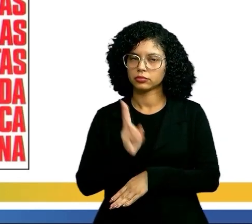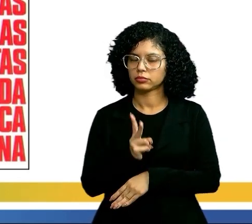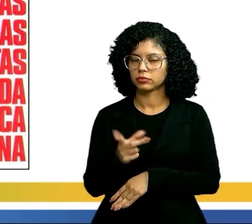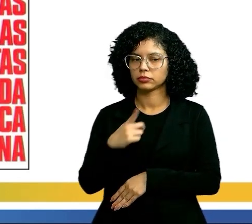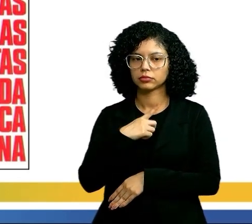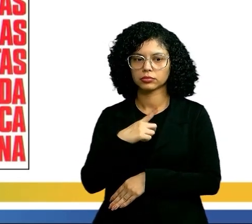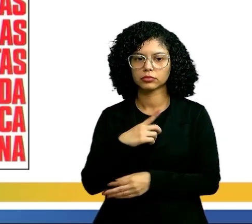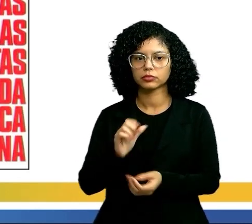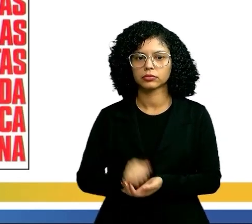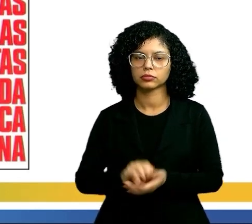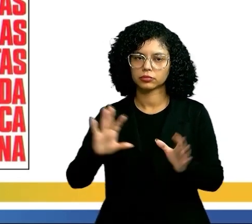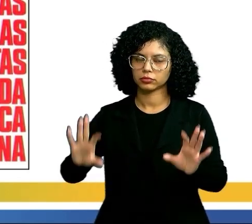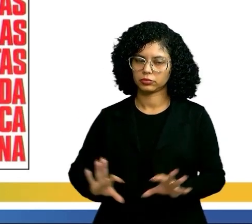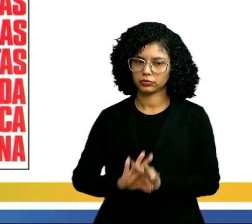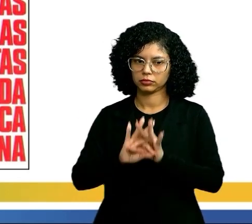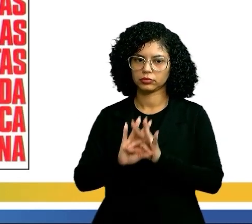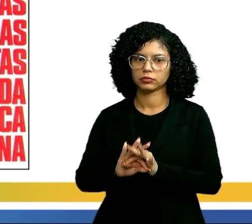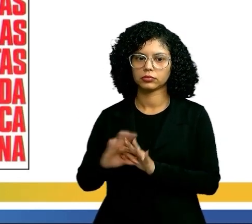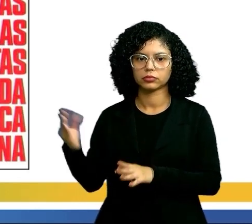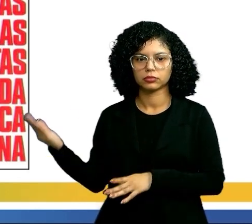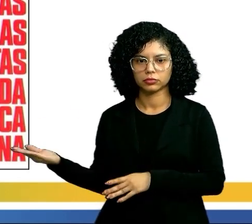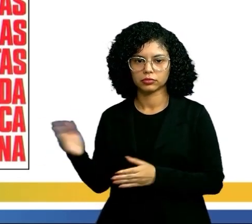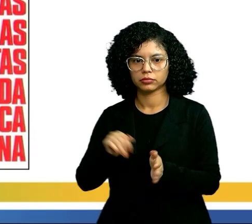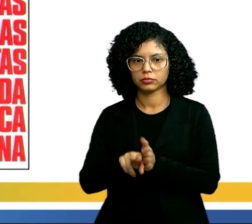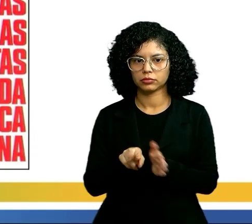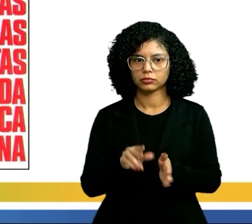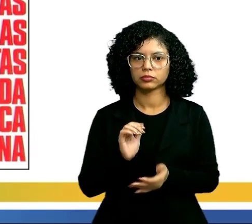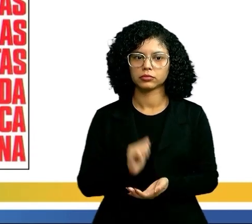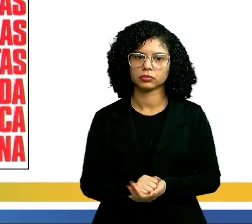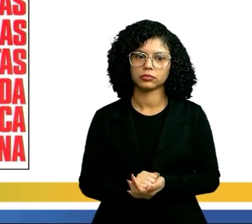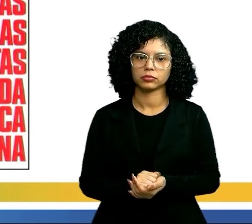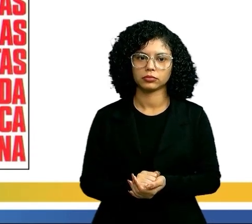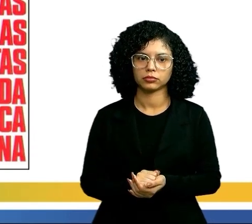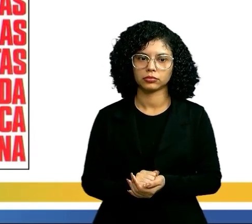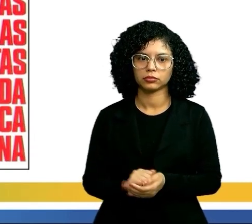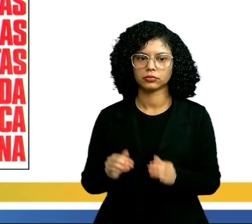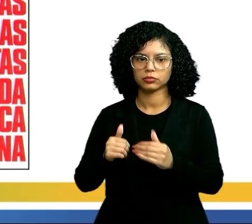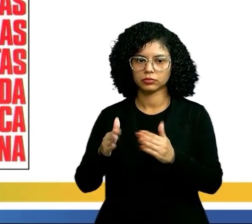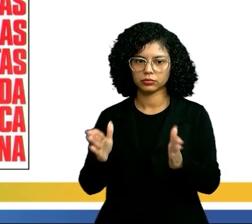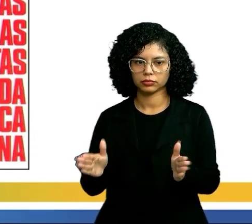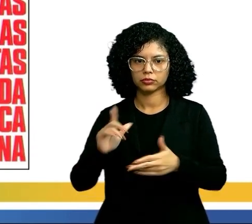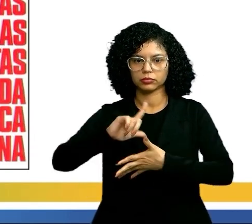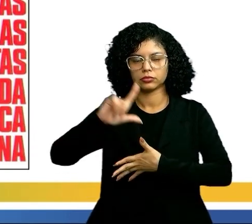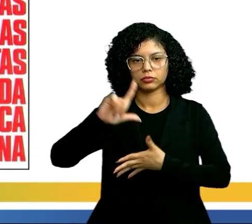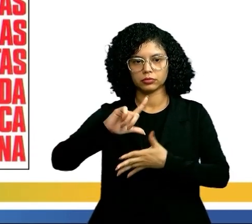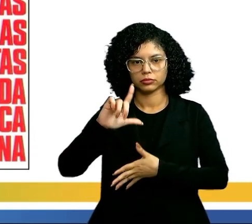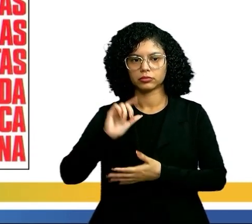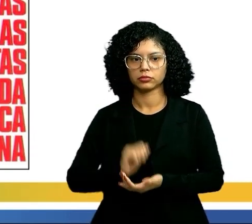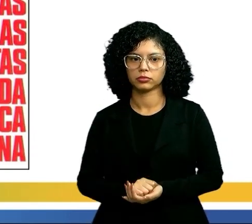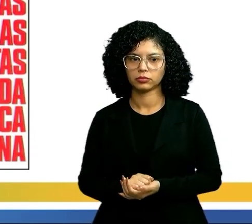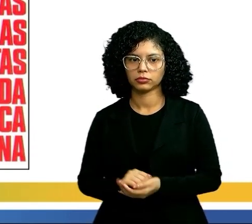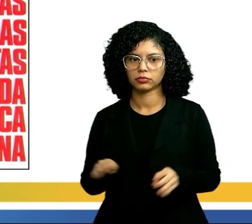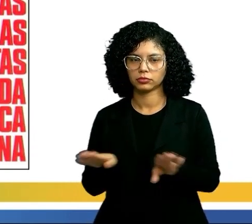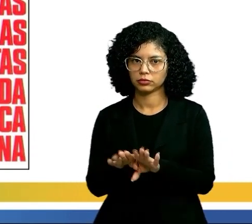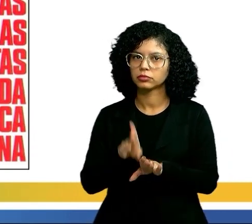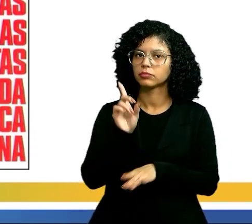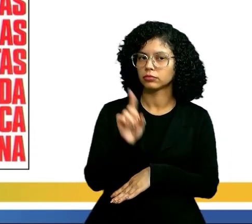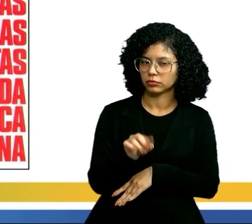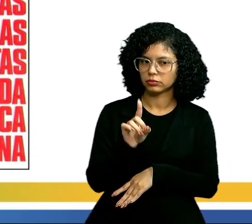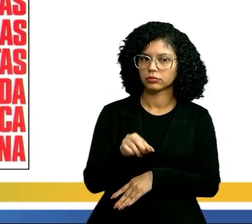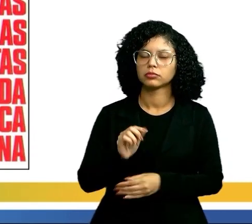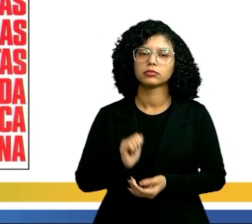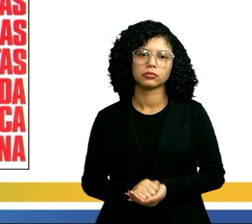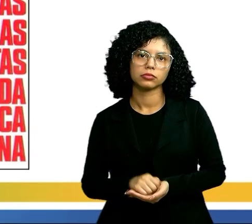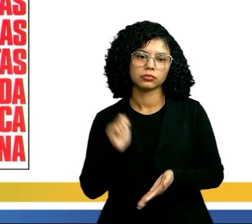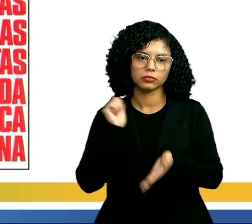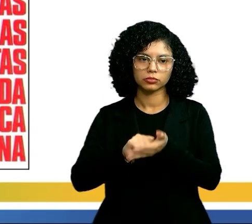tem questões relacionadas a esta bibliografia, que é As Veias Abertas da América Latina, de Eduardo Galeano, que é